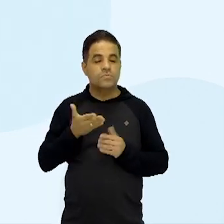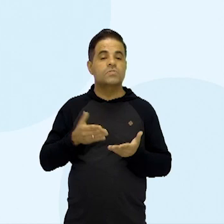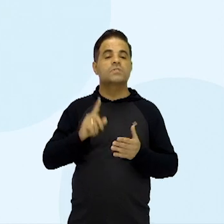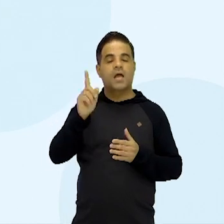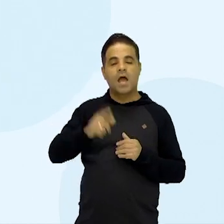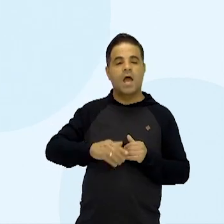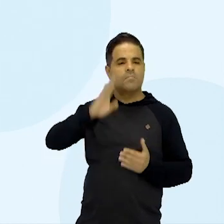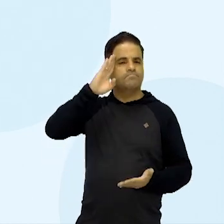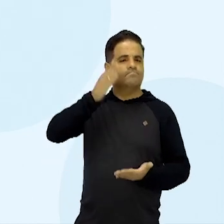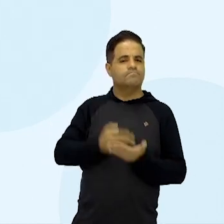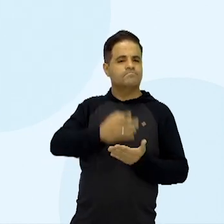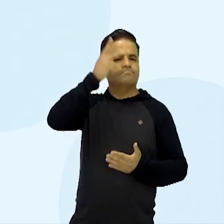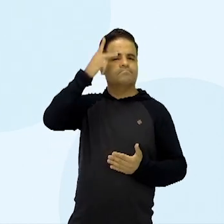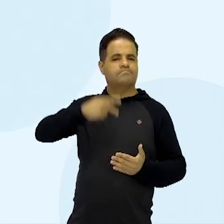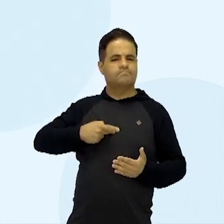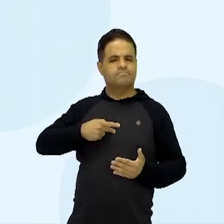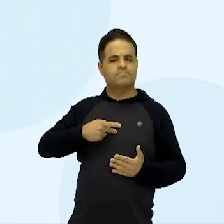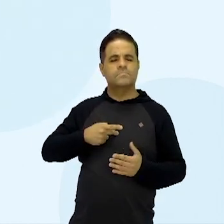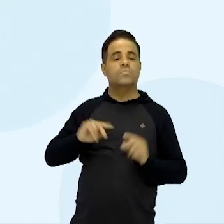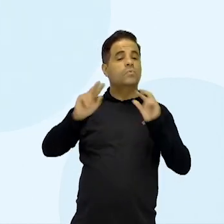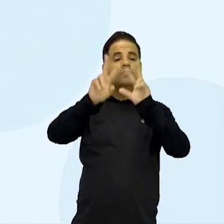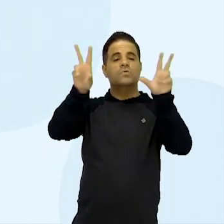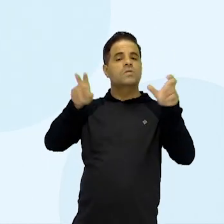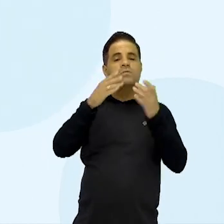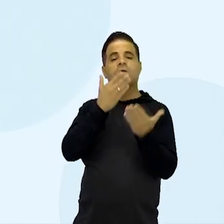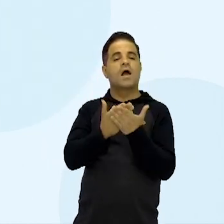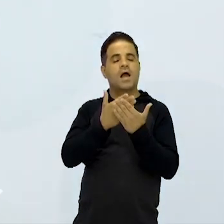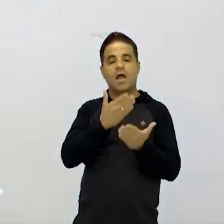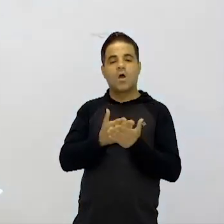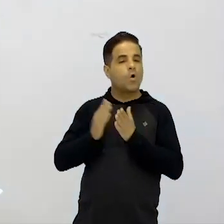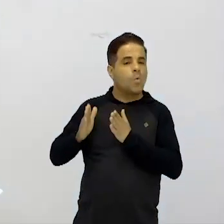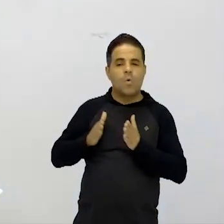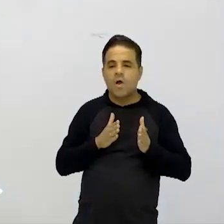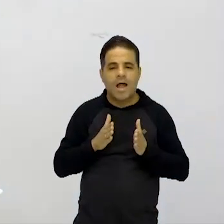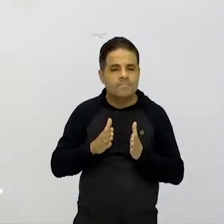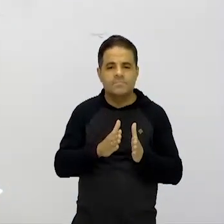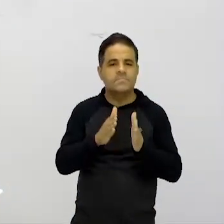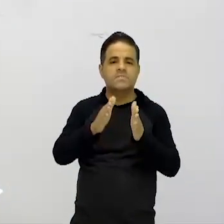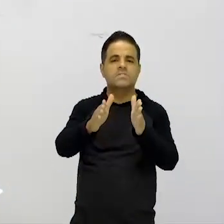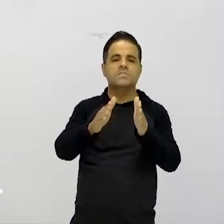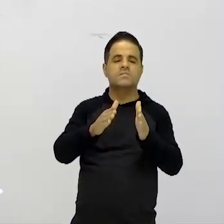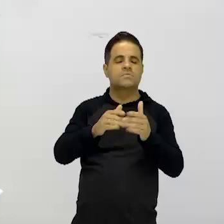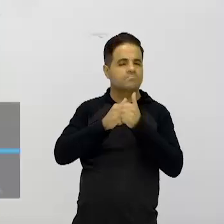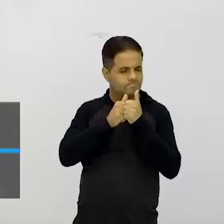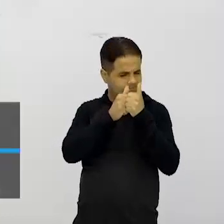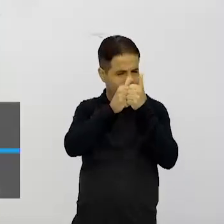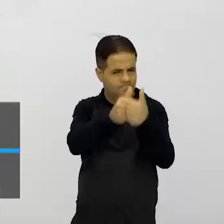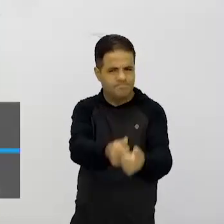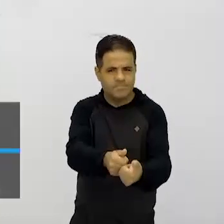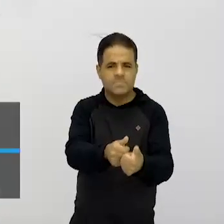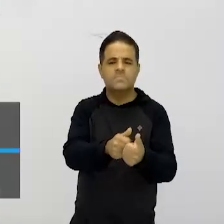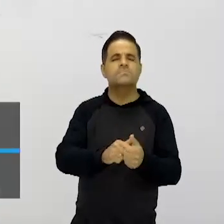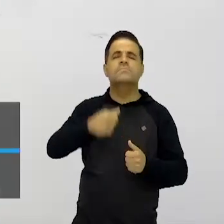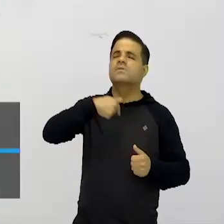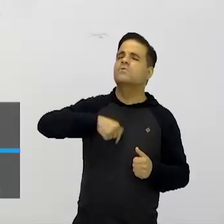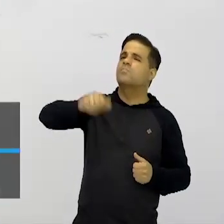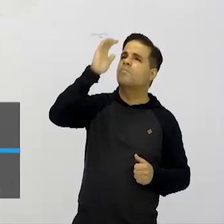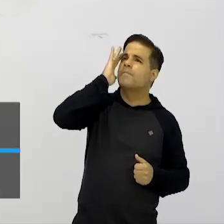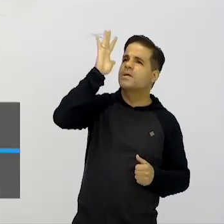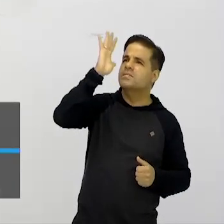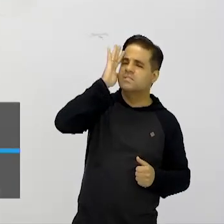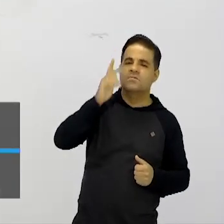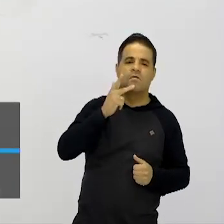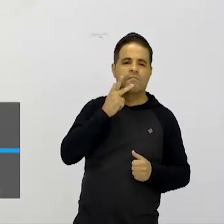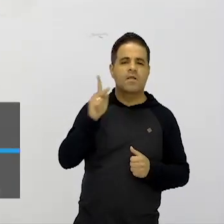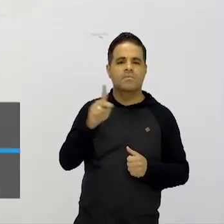socioemocional é a autoconfiança. O título da nossa aula é Um Caminho a Ser Seguido. E eu estava aqui pensando na